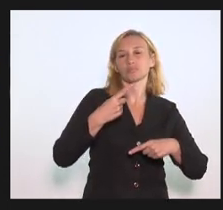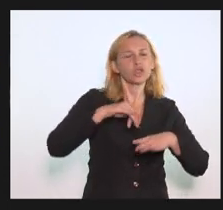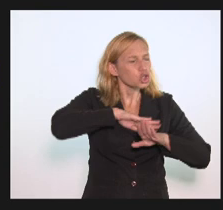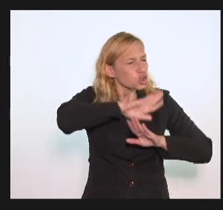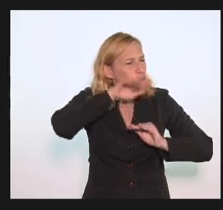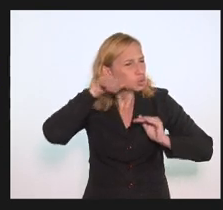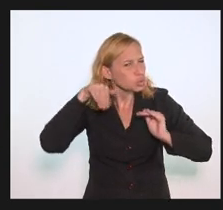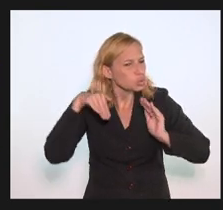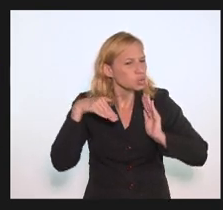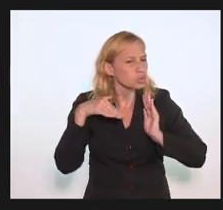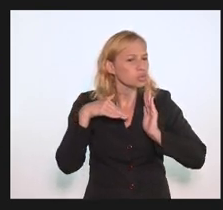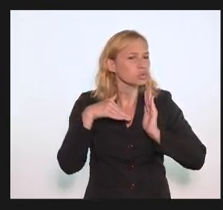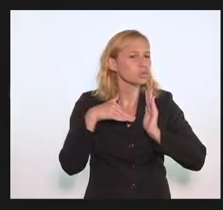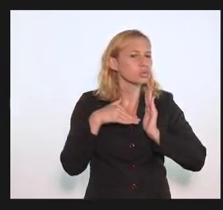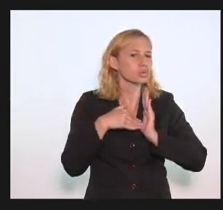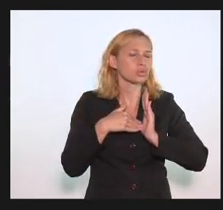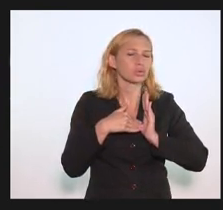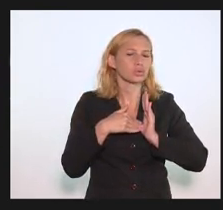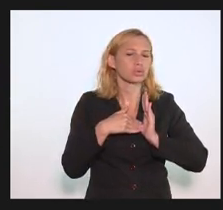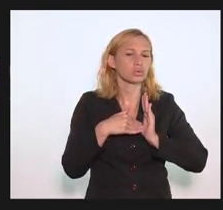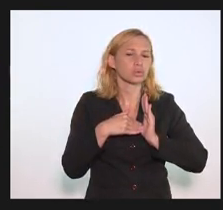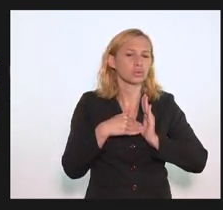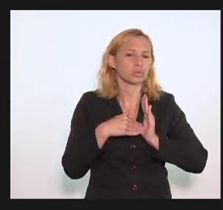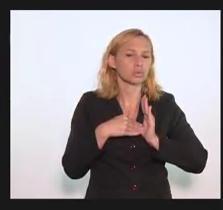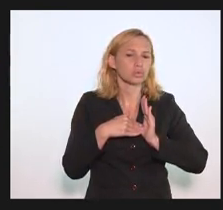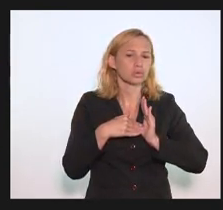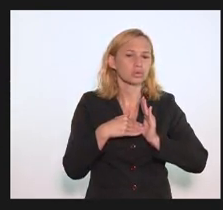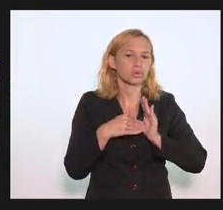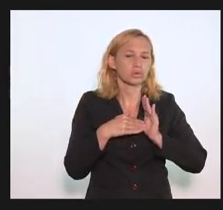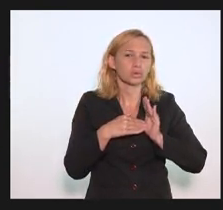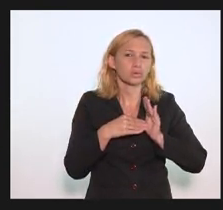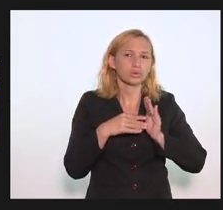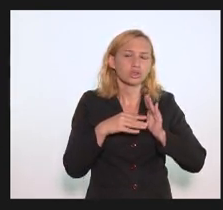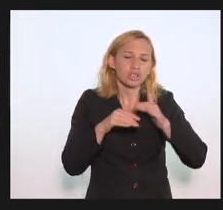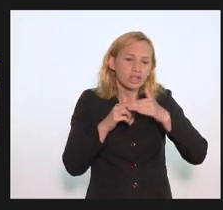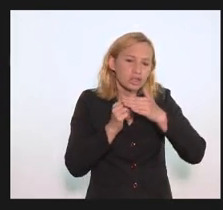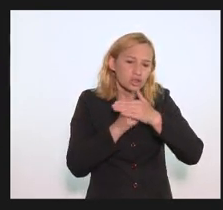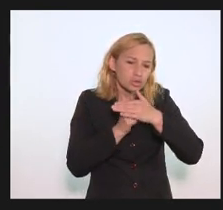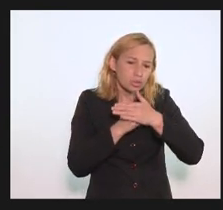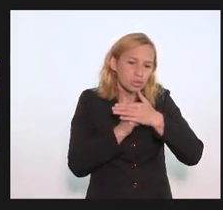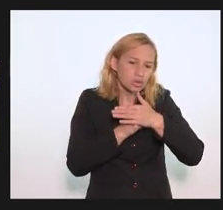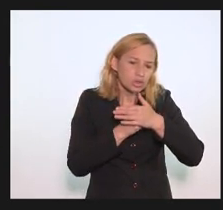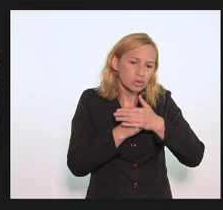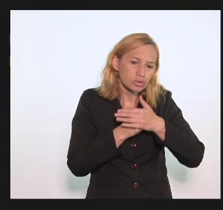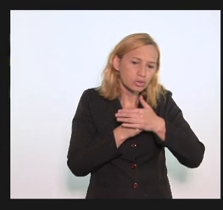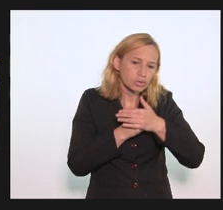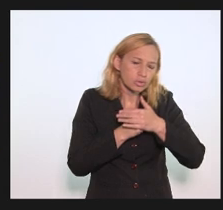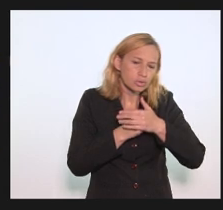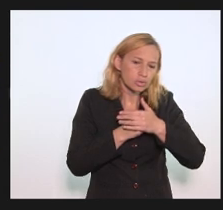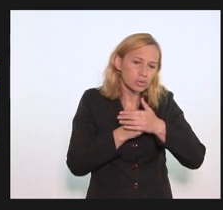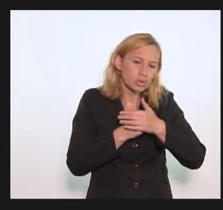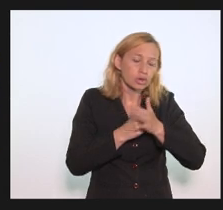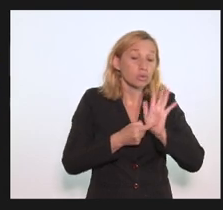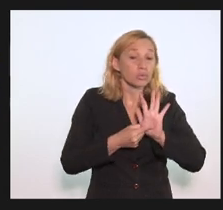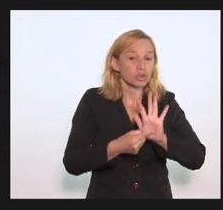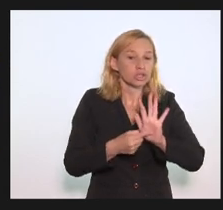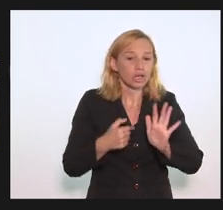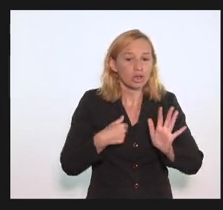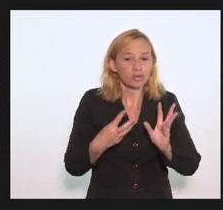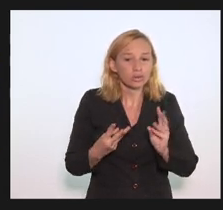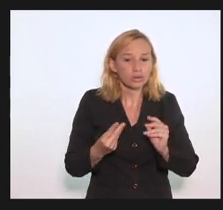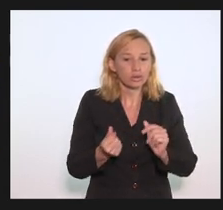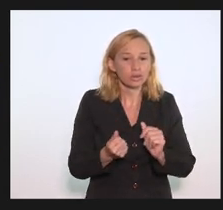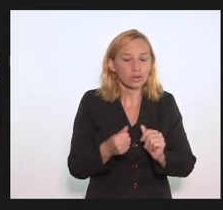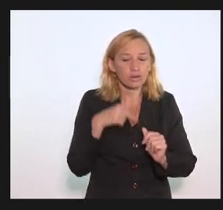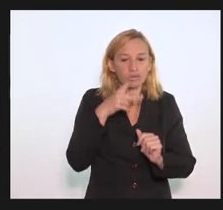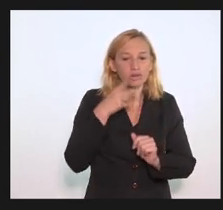todas as... O que, que tem por trás dessa caixa preta? E eu me sensibilizei muito com a